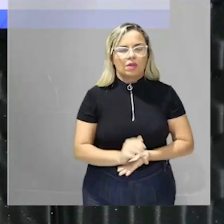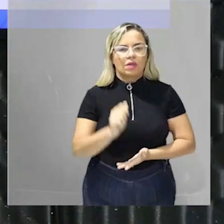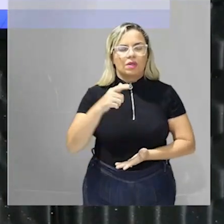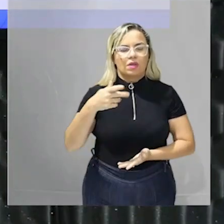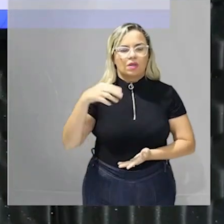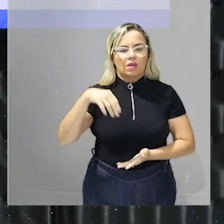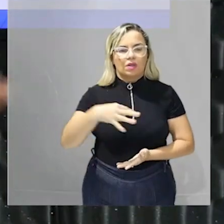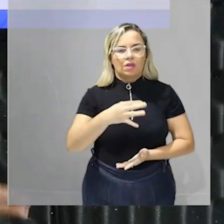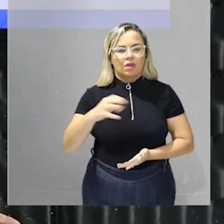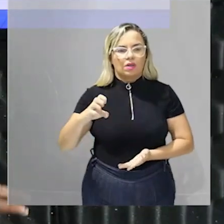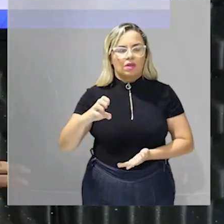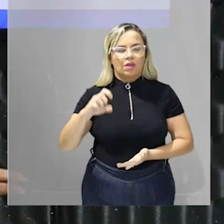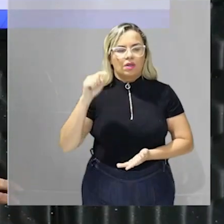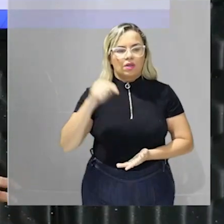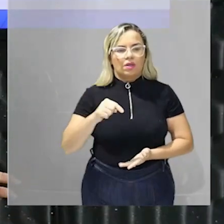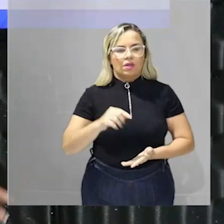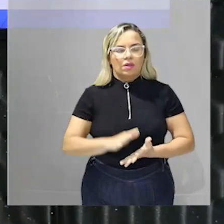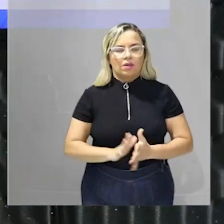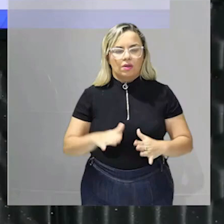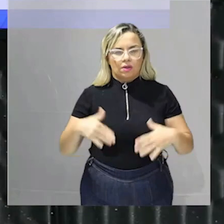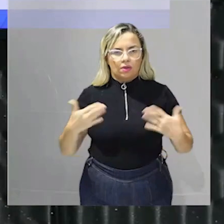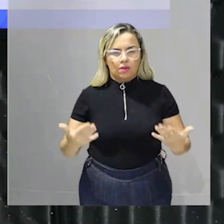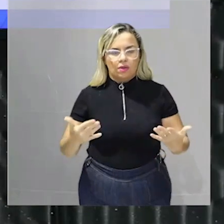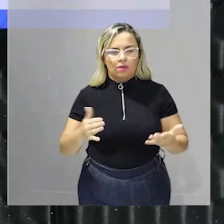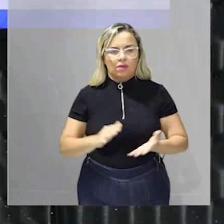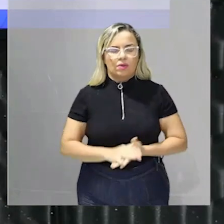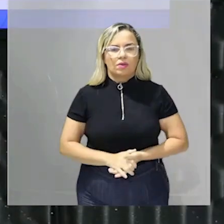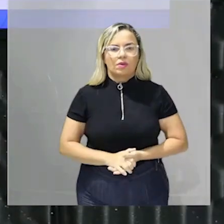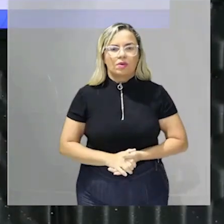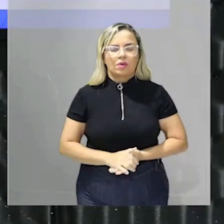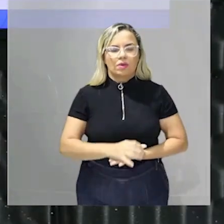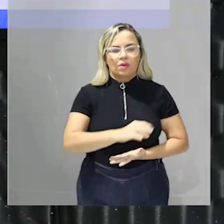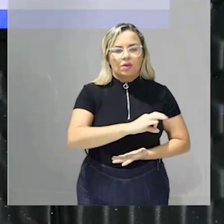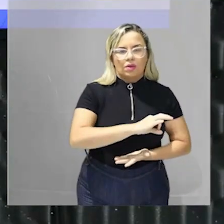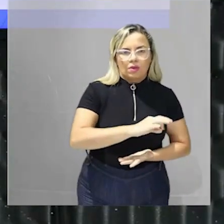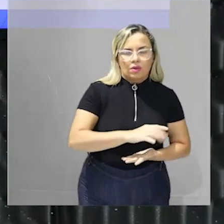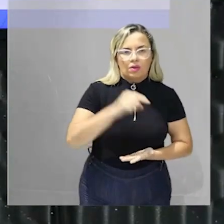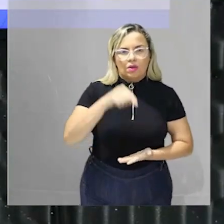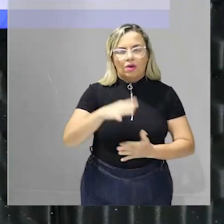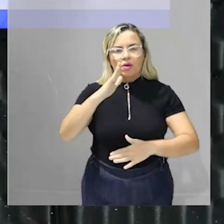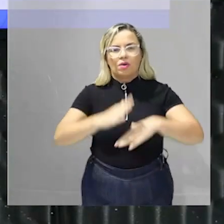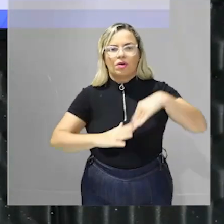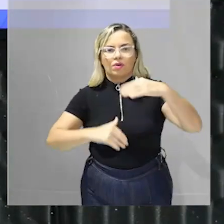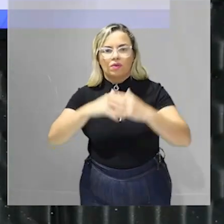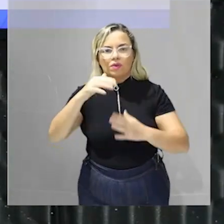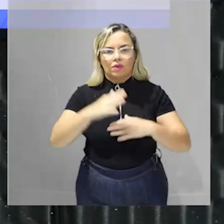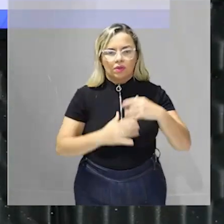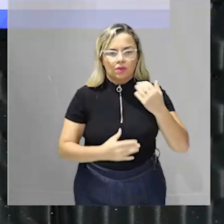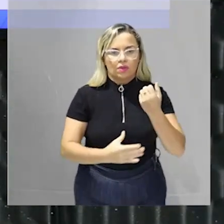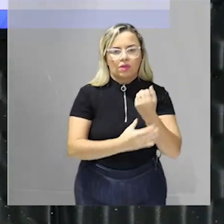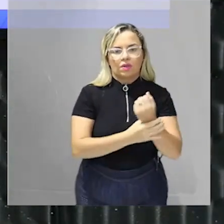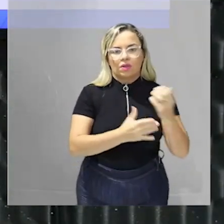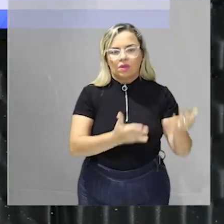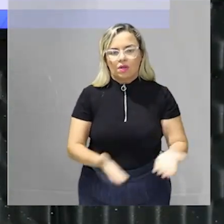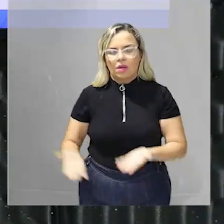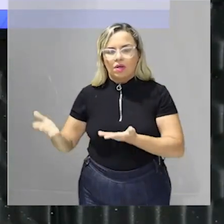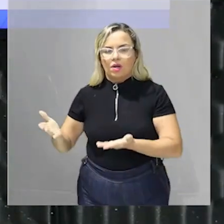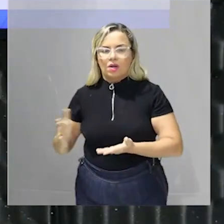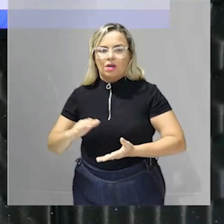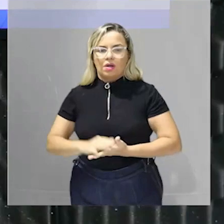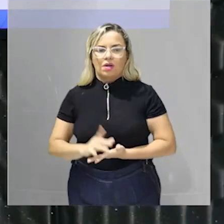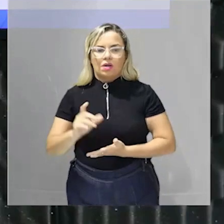Polícia para nós é um agente, né? É um profissional da segurança. La policia